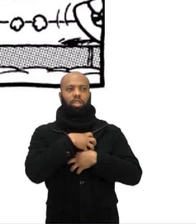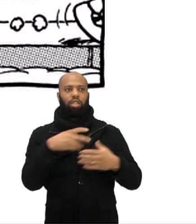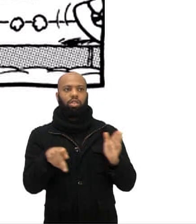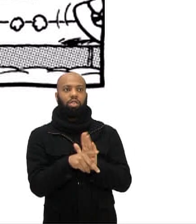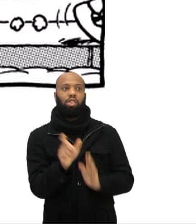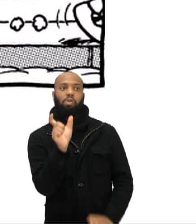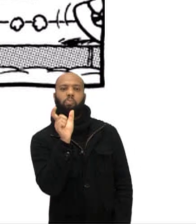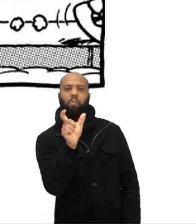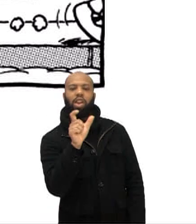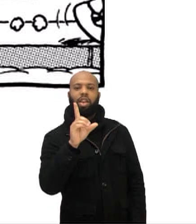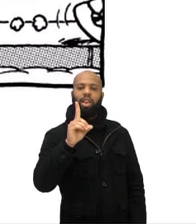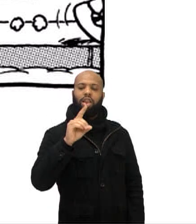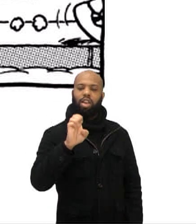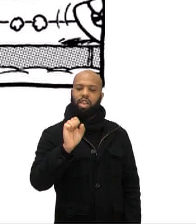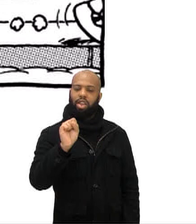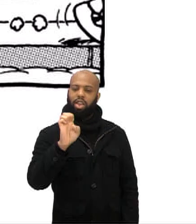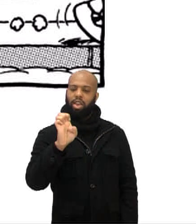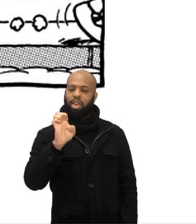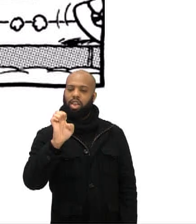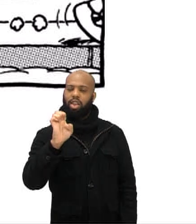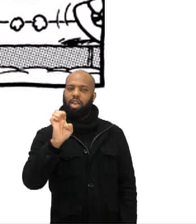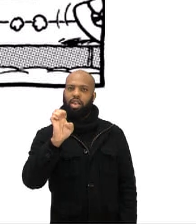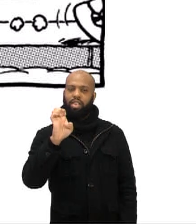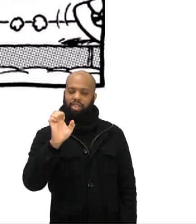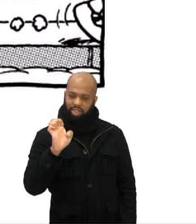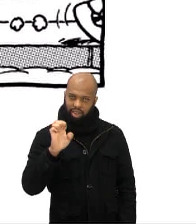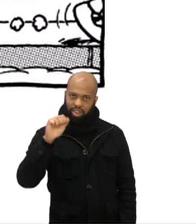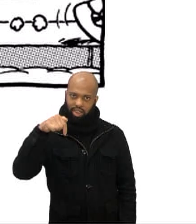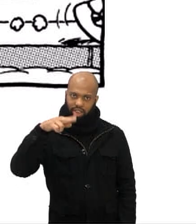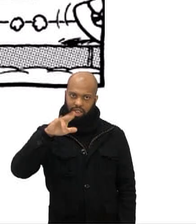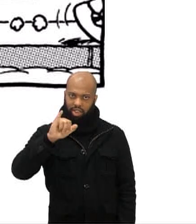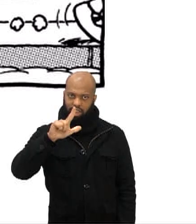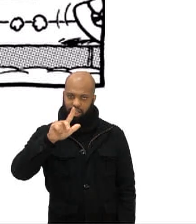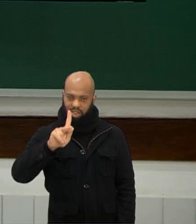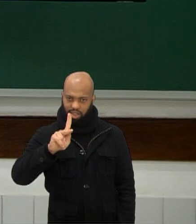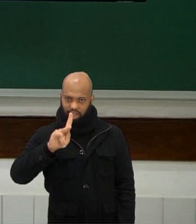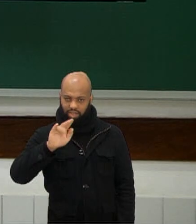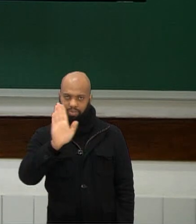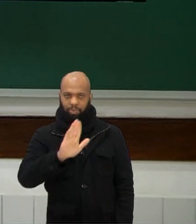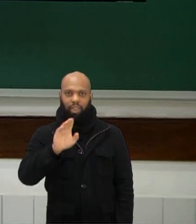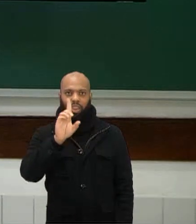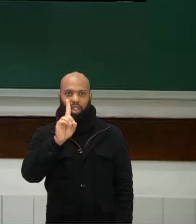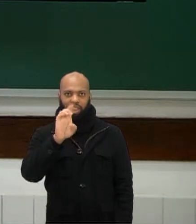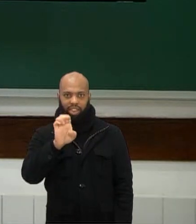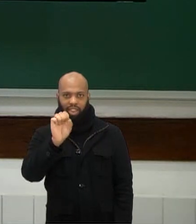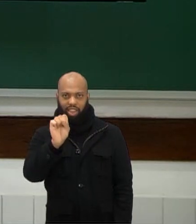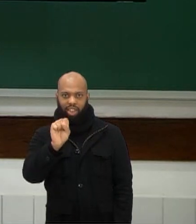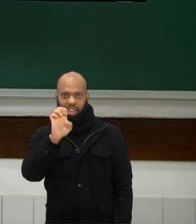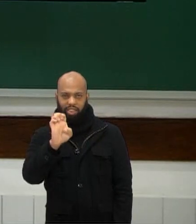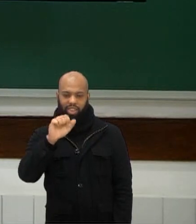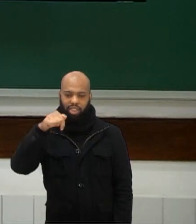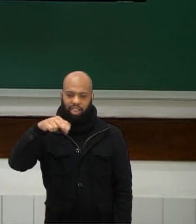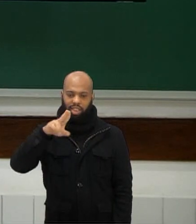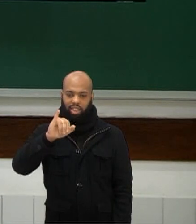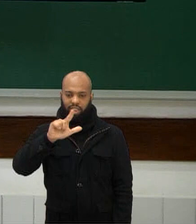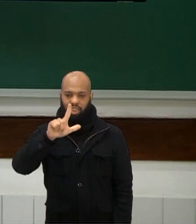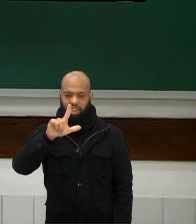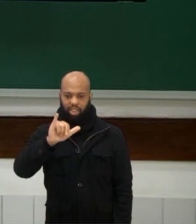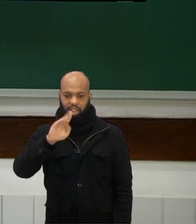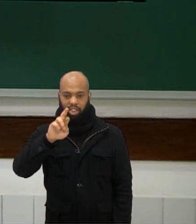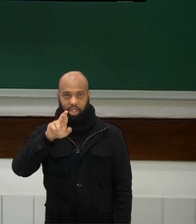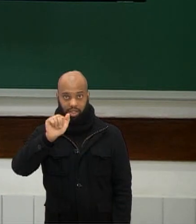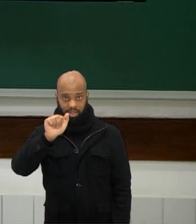da palavra desequilibrar. Então, eu tenho ali, ele estava equilibrado em cima do